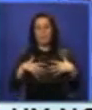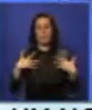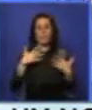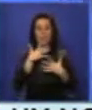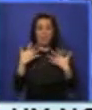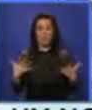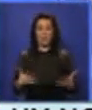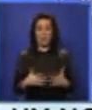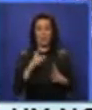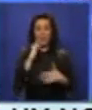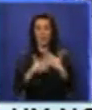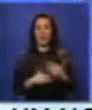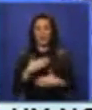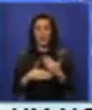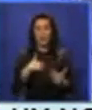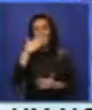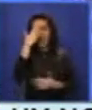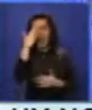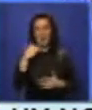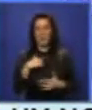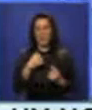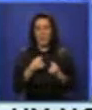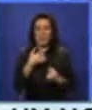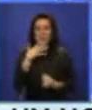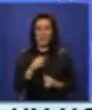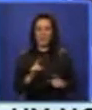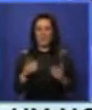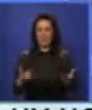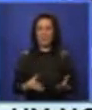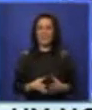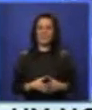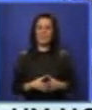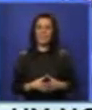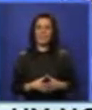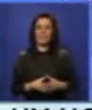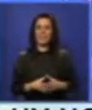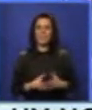enorme. Continua a ser, acho que ainda me custa acreditar.